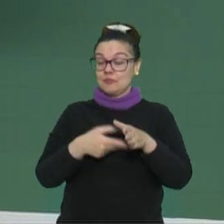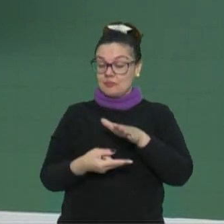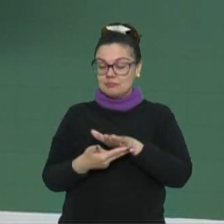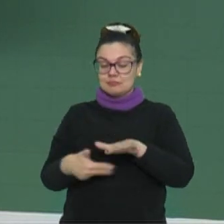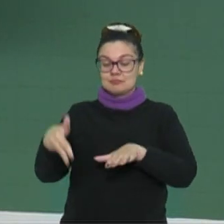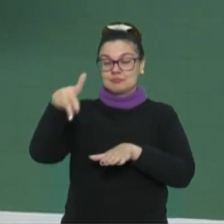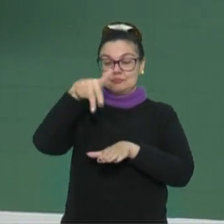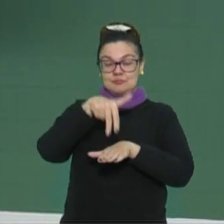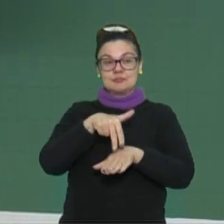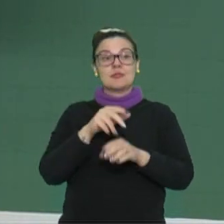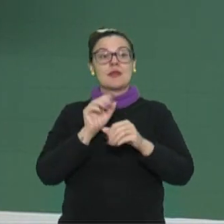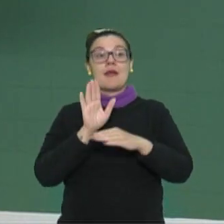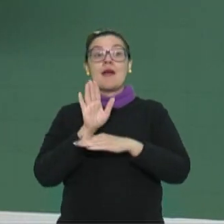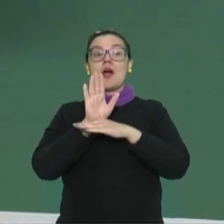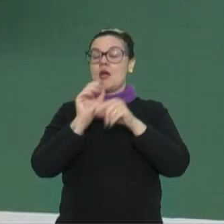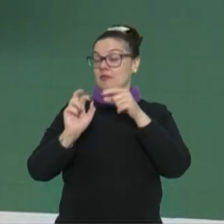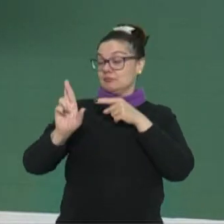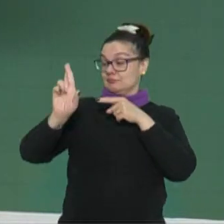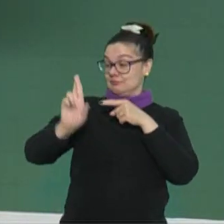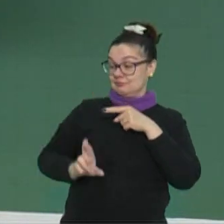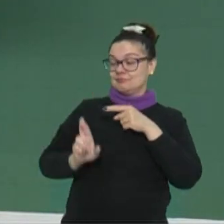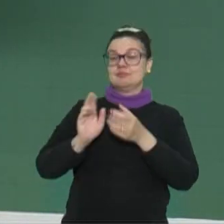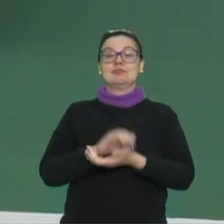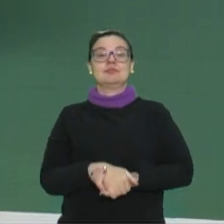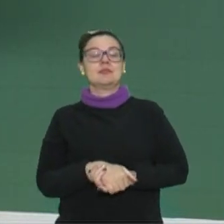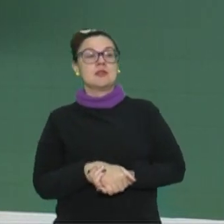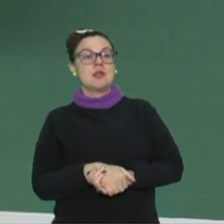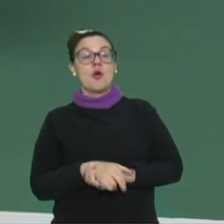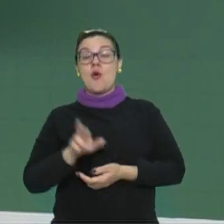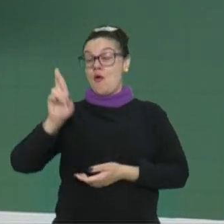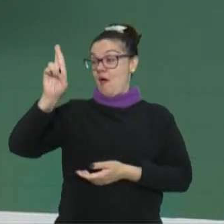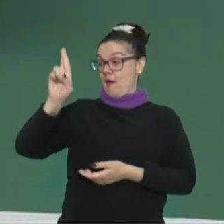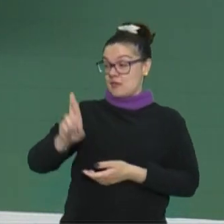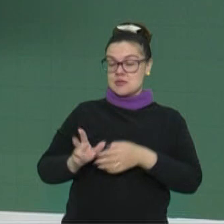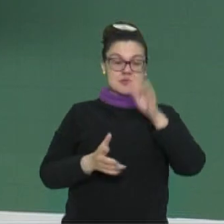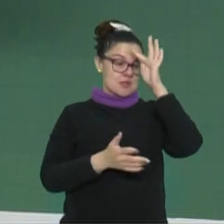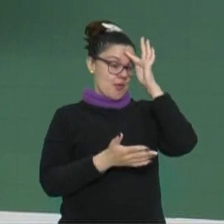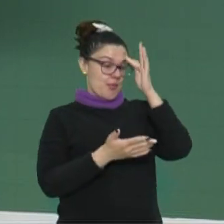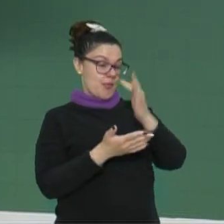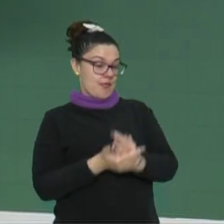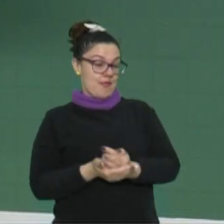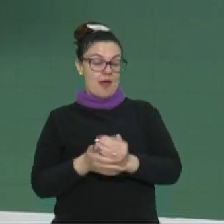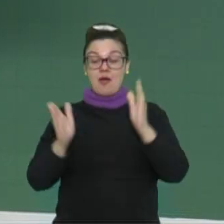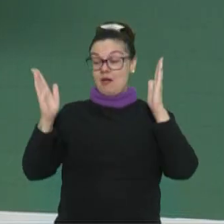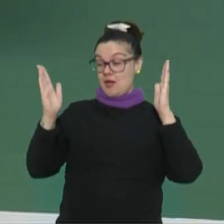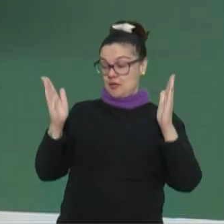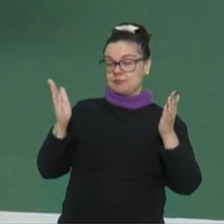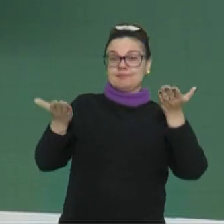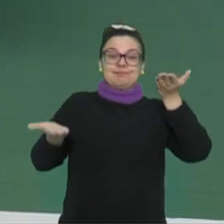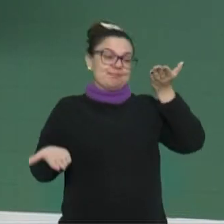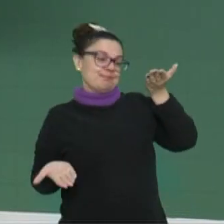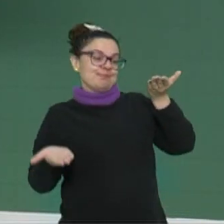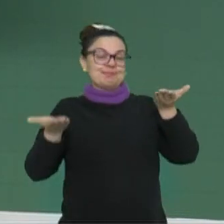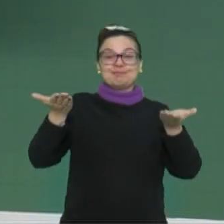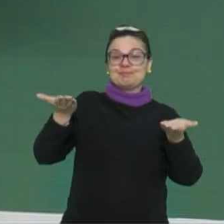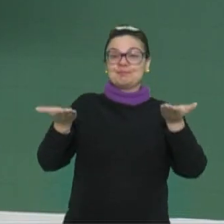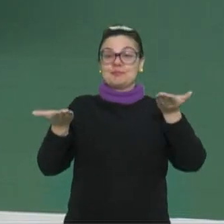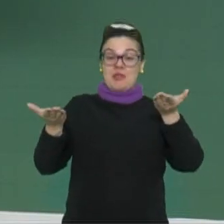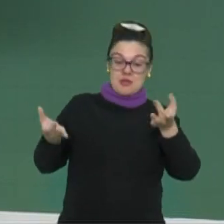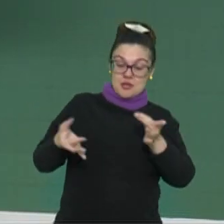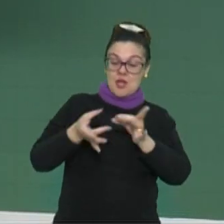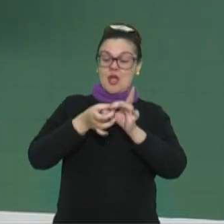auxilia nesse momento? A razão. Razão e fé estão as duas aqui o tempo todo atuando sobre o ser humano. E as duas